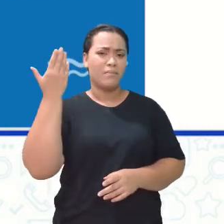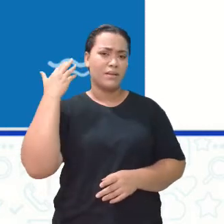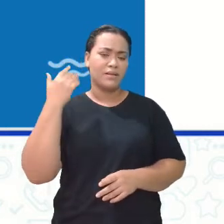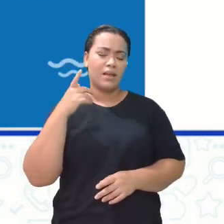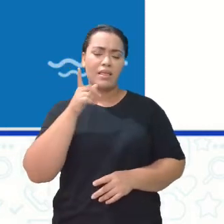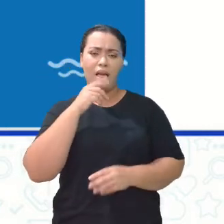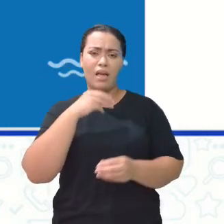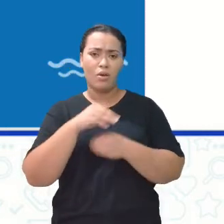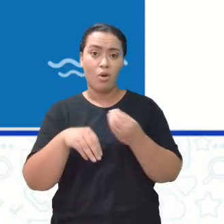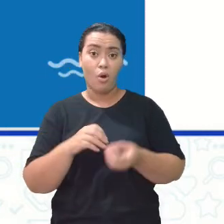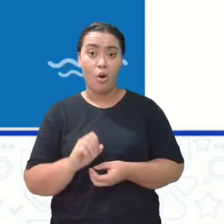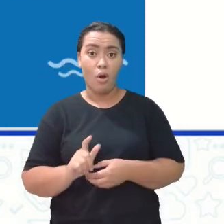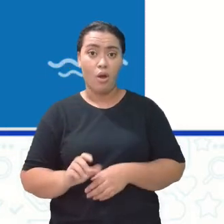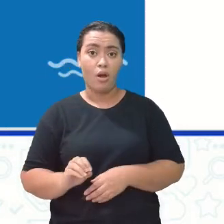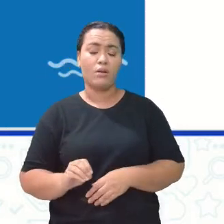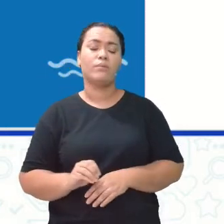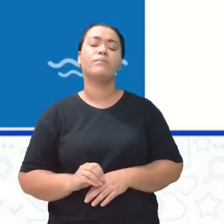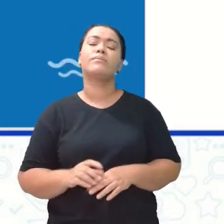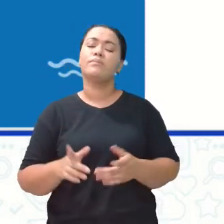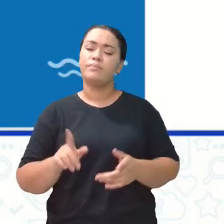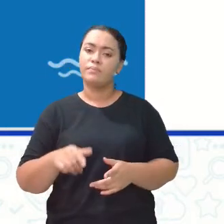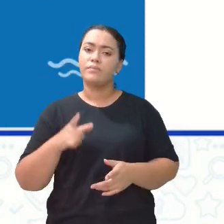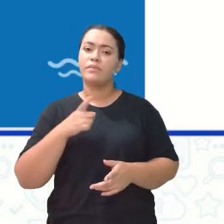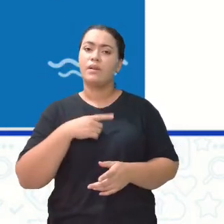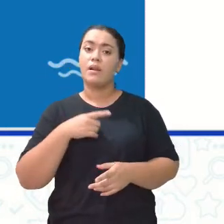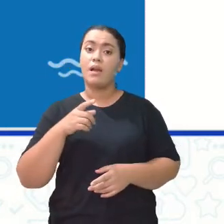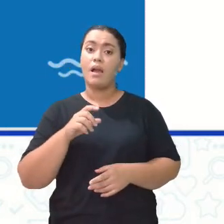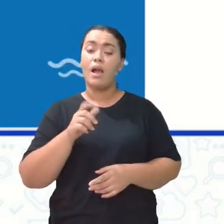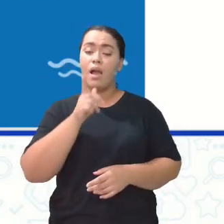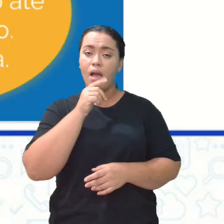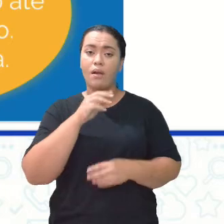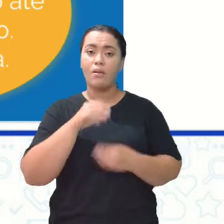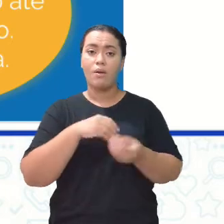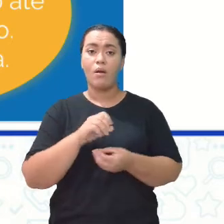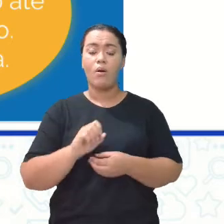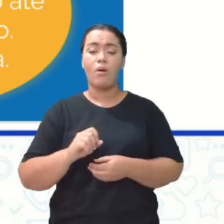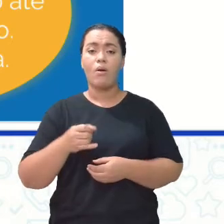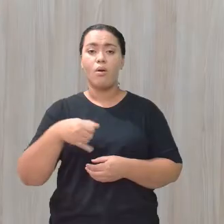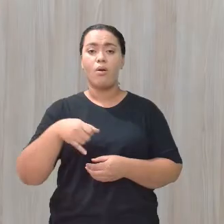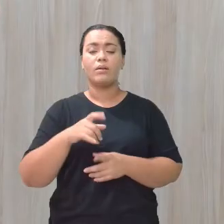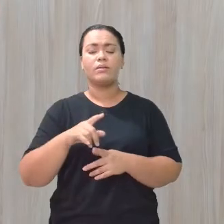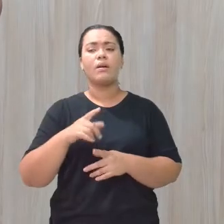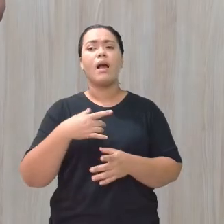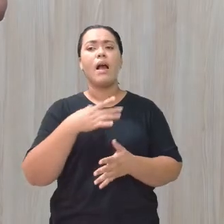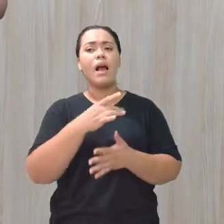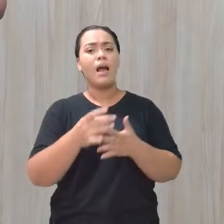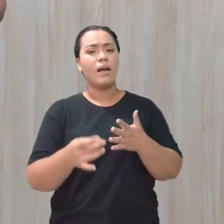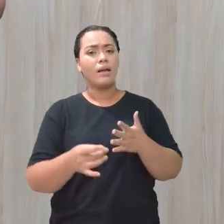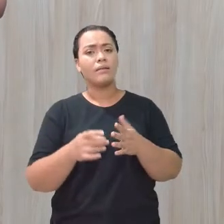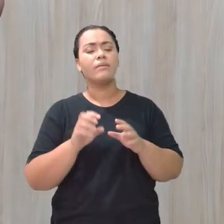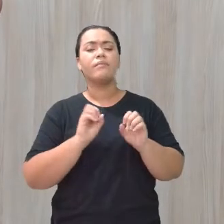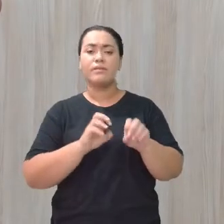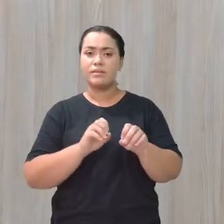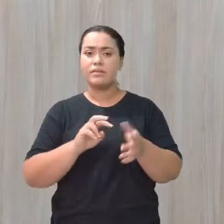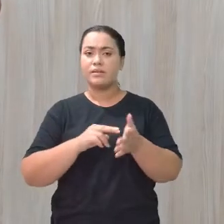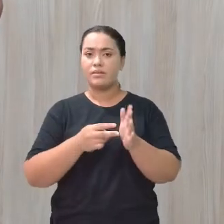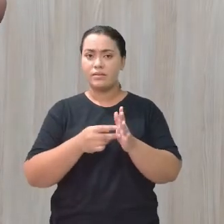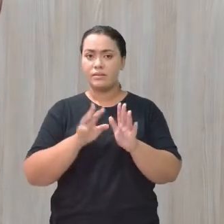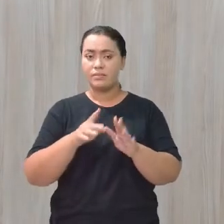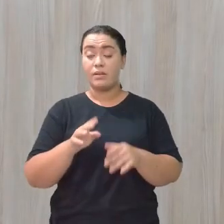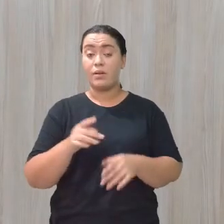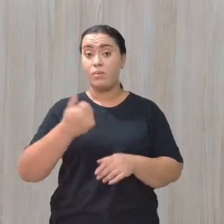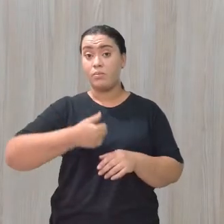óleo. Percebam que todos trazem aí um elemento em comum, a água. E cada um deles vai ensinar alguma coisa. O primeiro